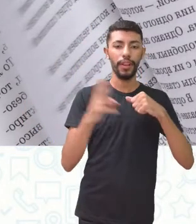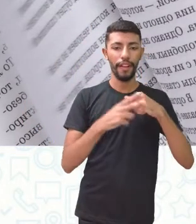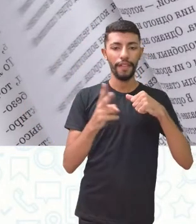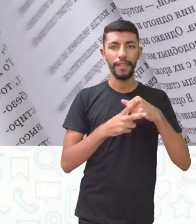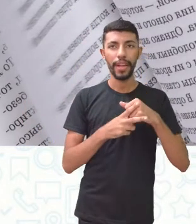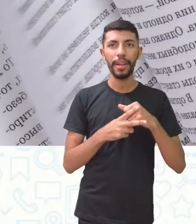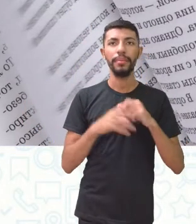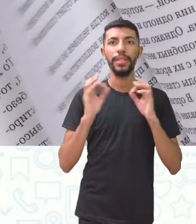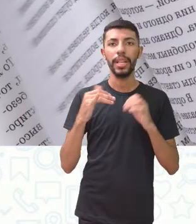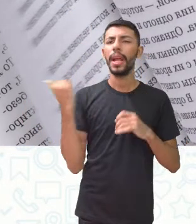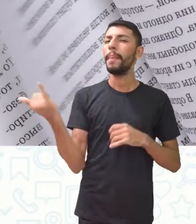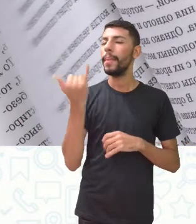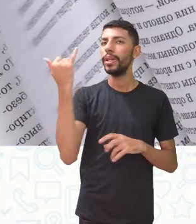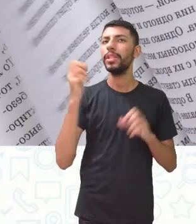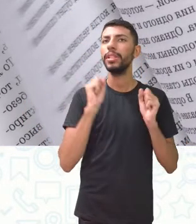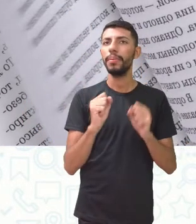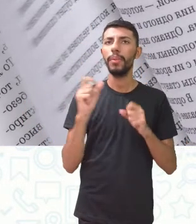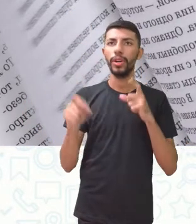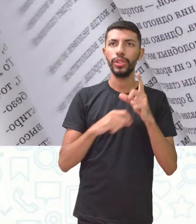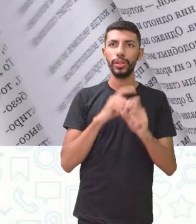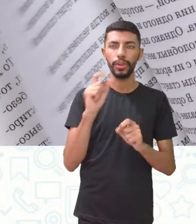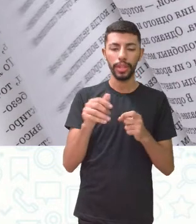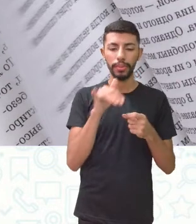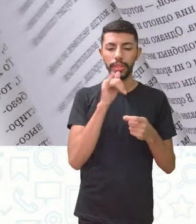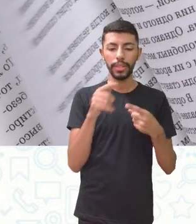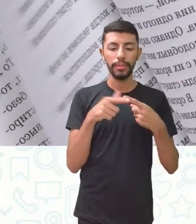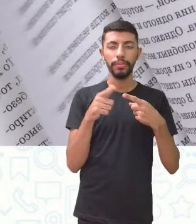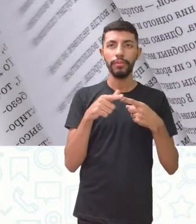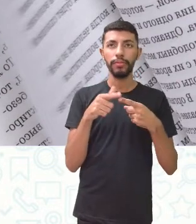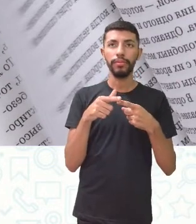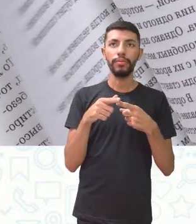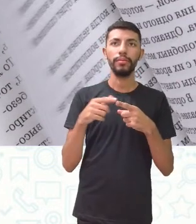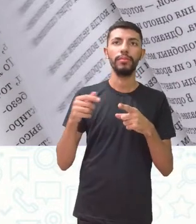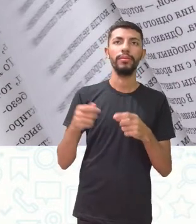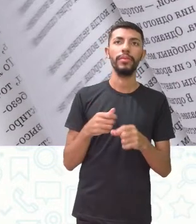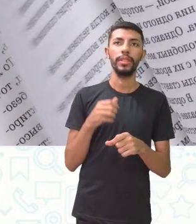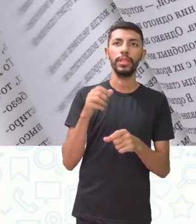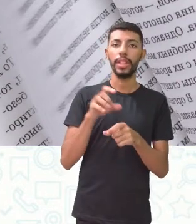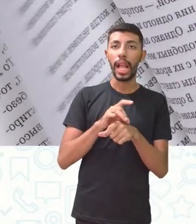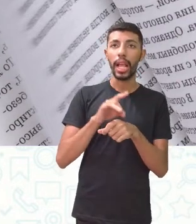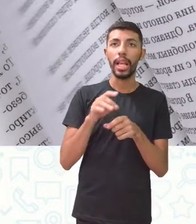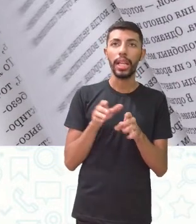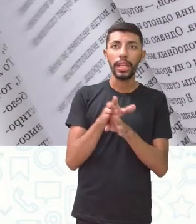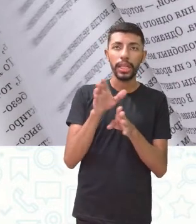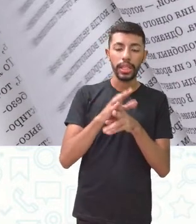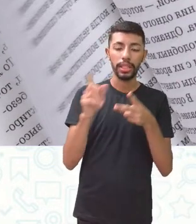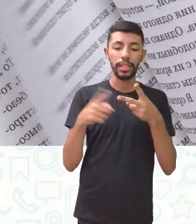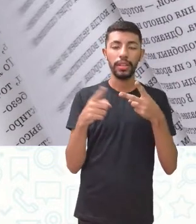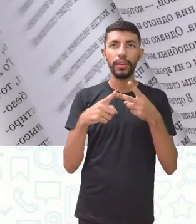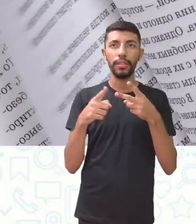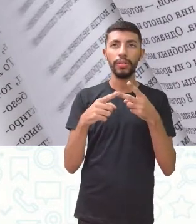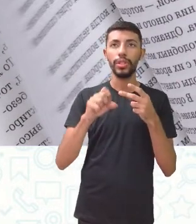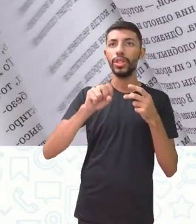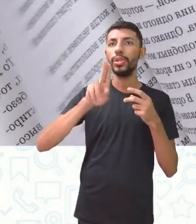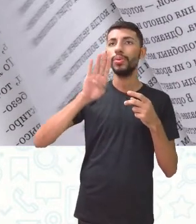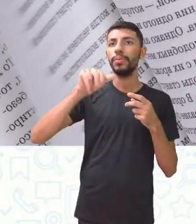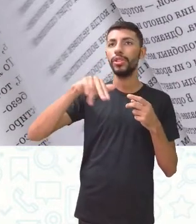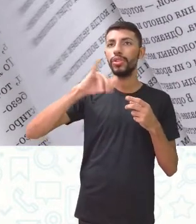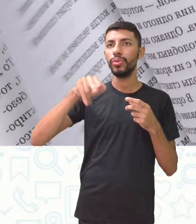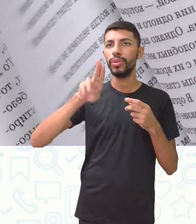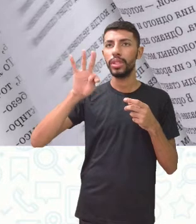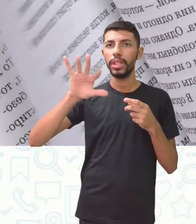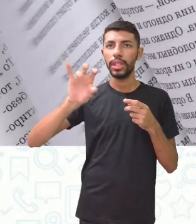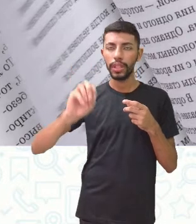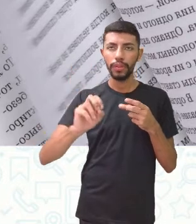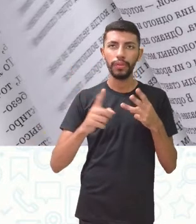que eles podem aparecer no indicativo, que indicam a verdade, no subjuntivo, que indicam a possibilidade, e no imperativo, que indica a ordem,